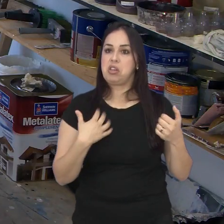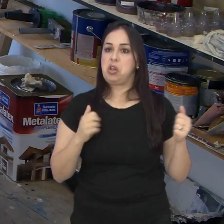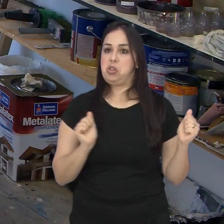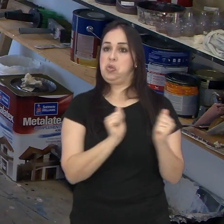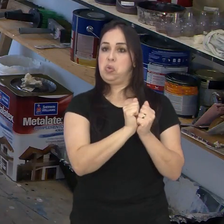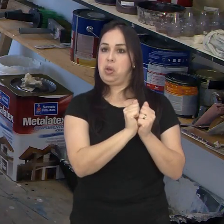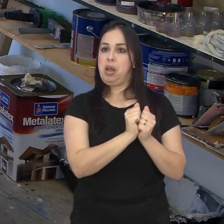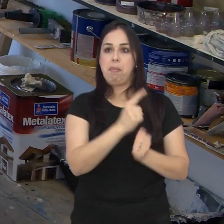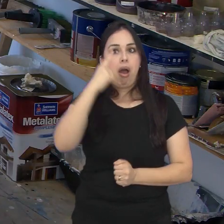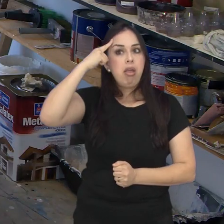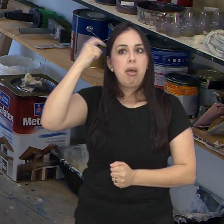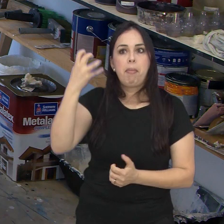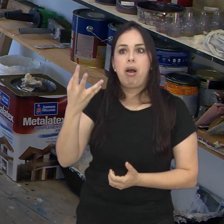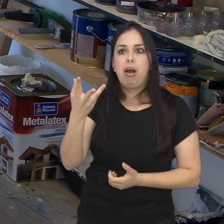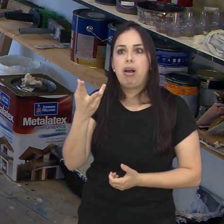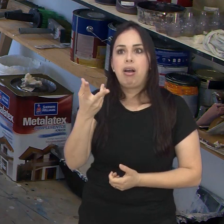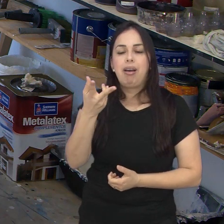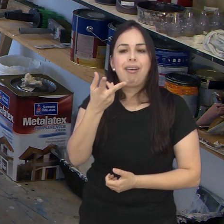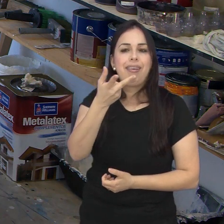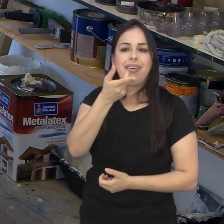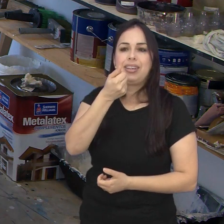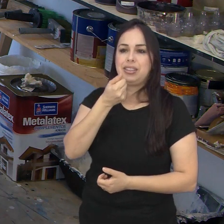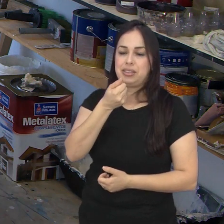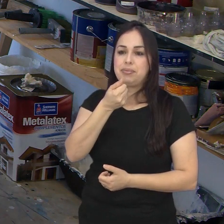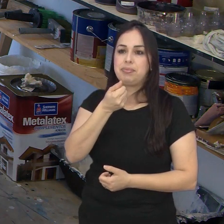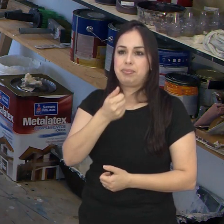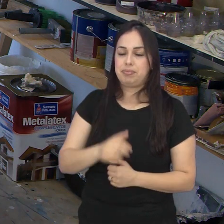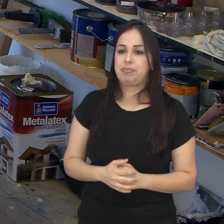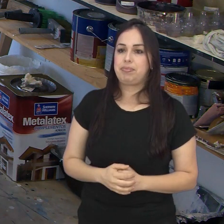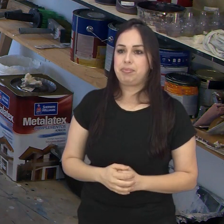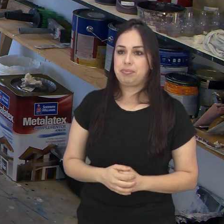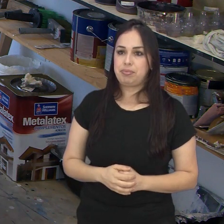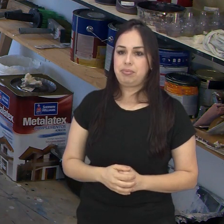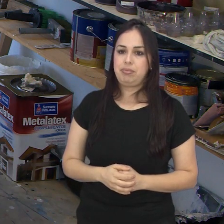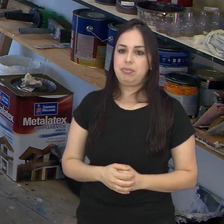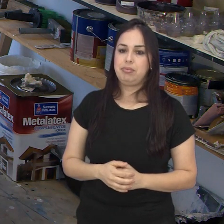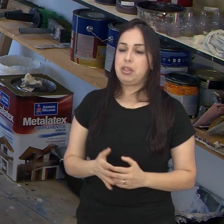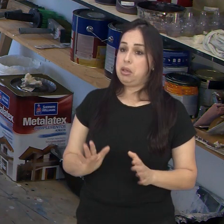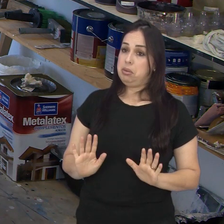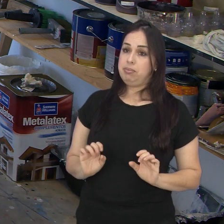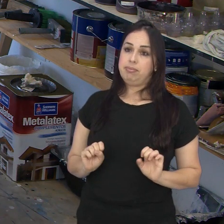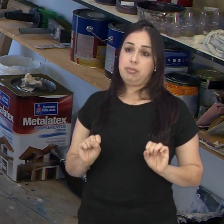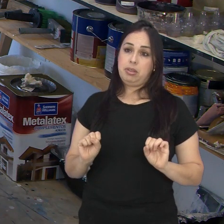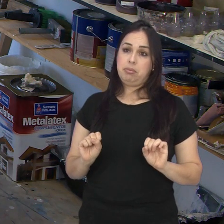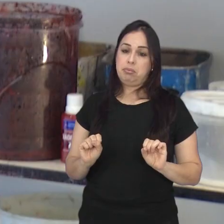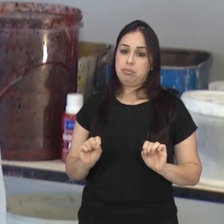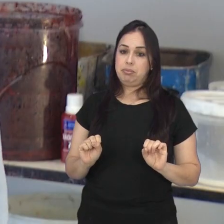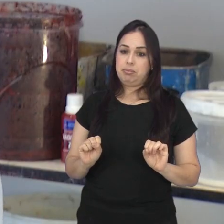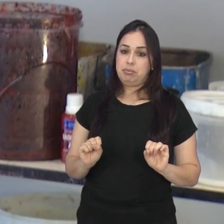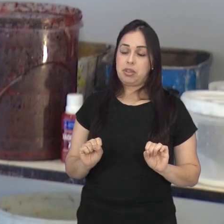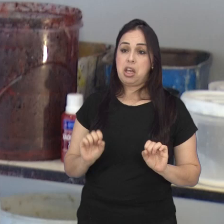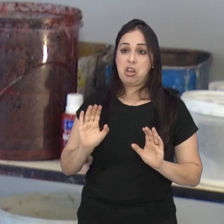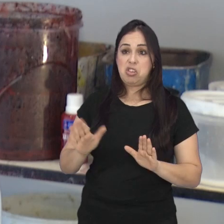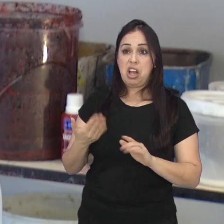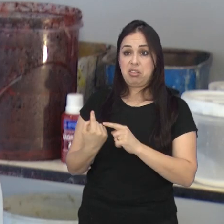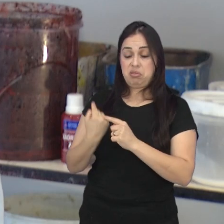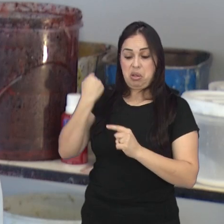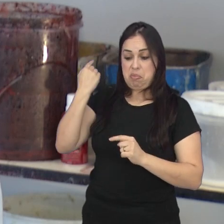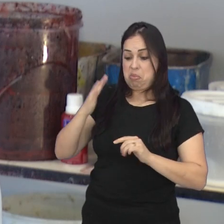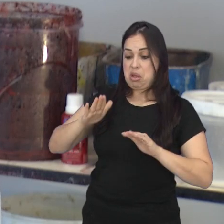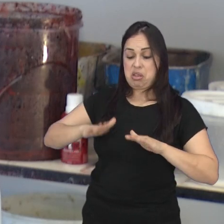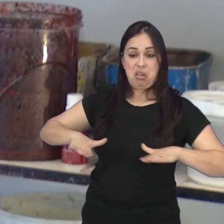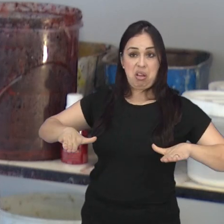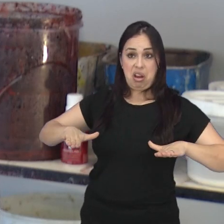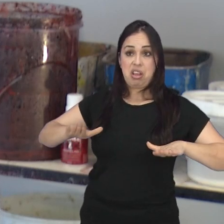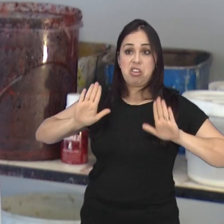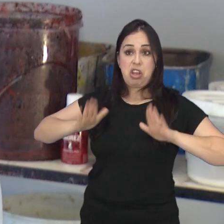Tá. Foi uma ideia, assim, maravilhosa que eu tive, né? De participar desse ateliê. Posso dizer que... Mas eu já desenhava e pintava